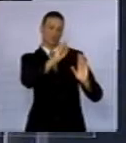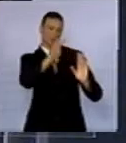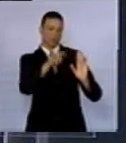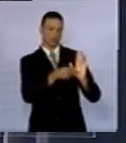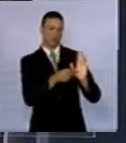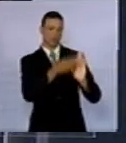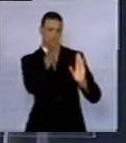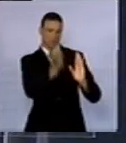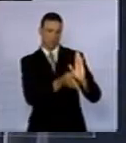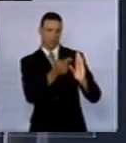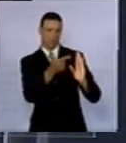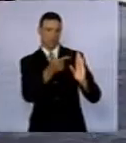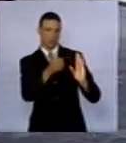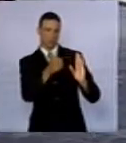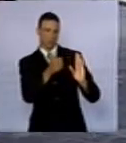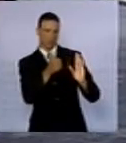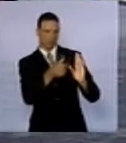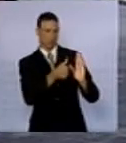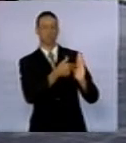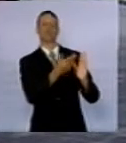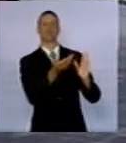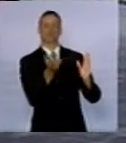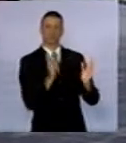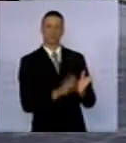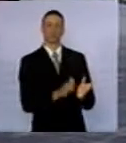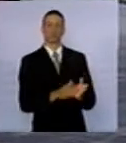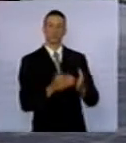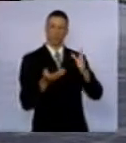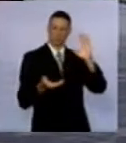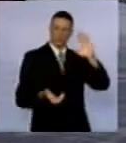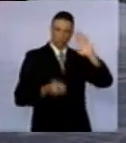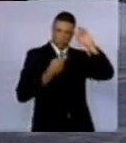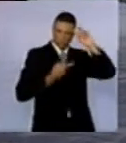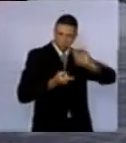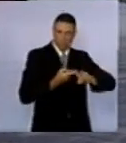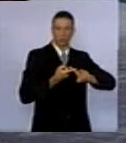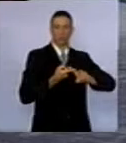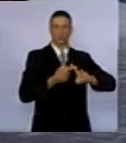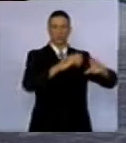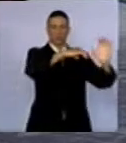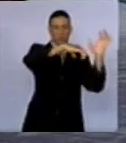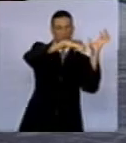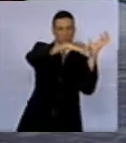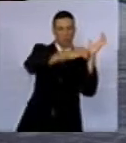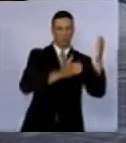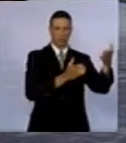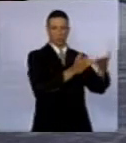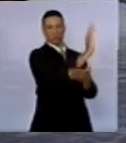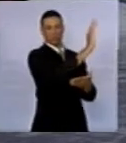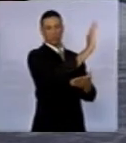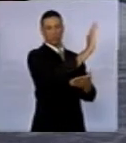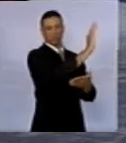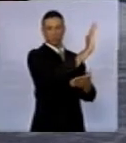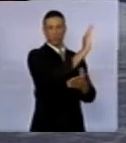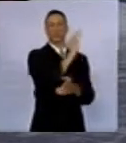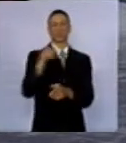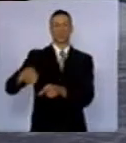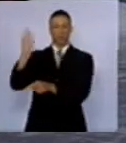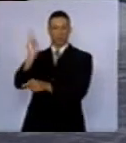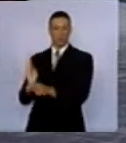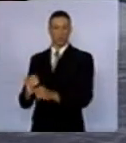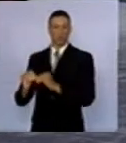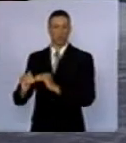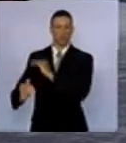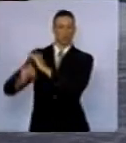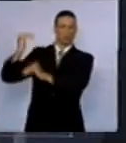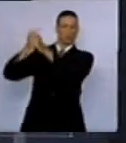2011, que foi precedida de ampla discussão no Congresso Nacional e certamente representa um avanço para o Brasil no sentido